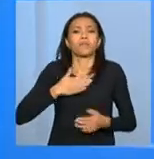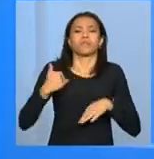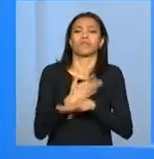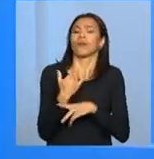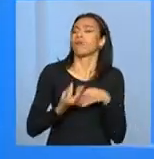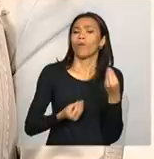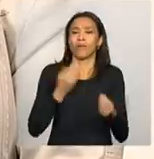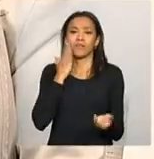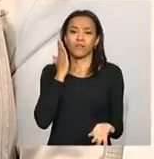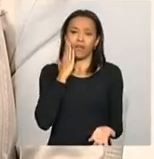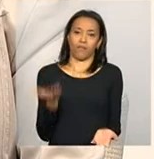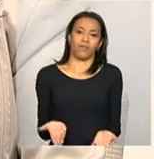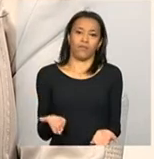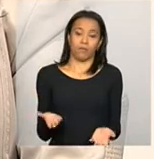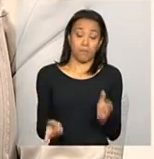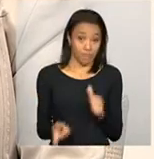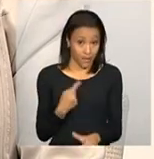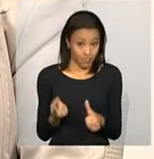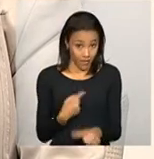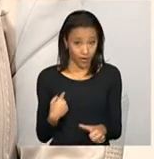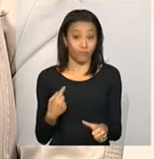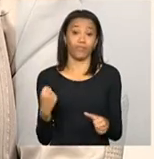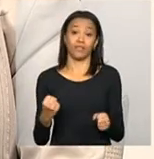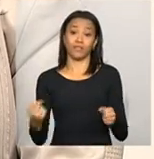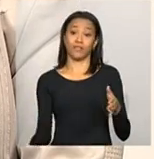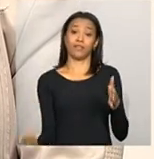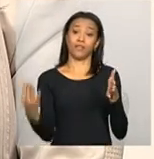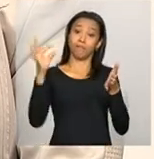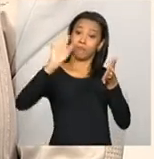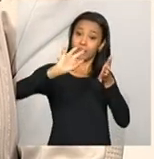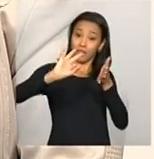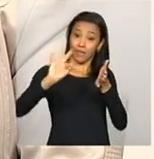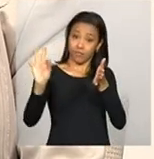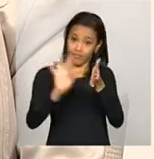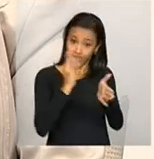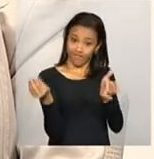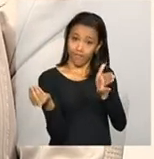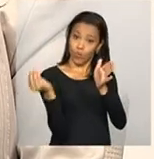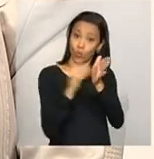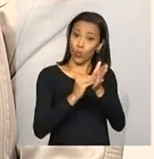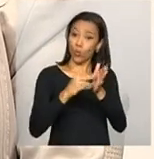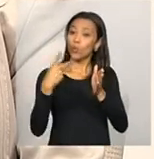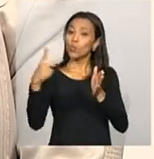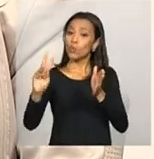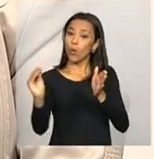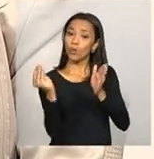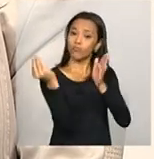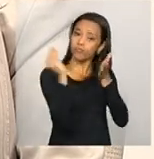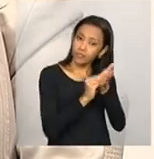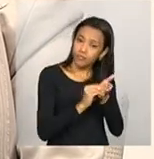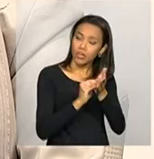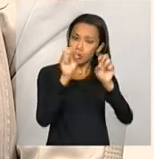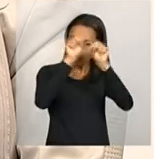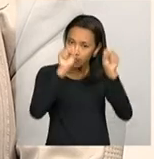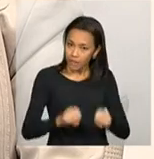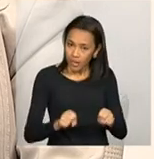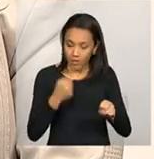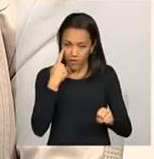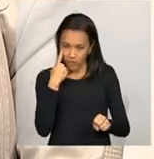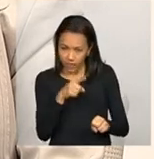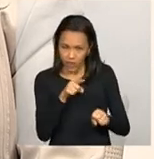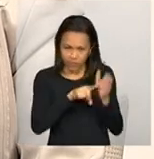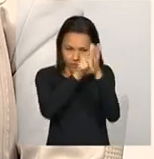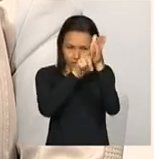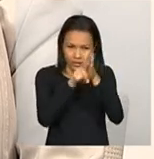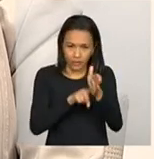fazer? Primeiramente, ela tem que estar cadastrada no sistema MTE Mais Emprego para que ela possa, inclusive, ver por si mesma pela